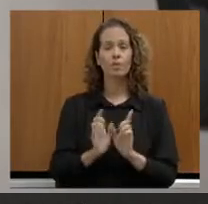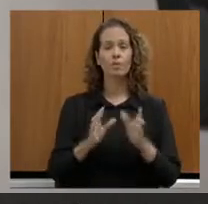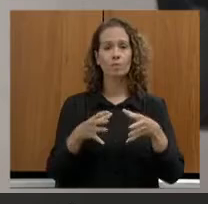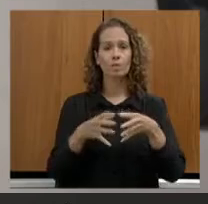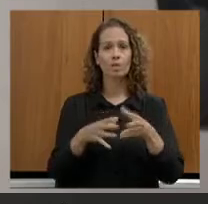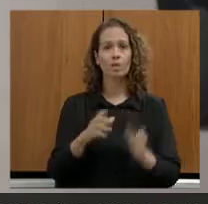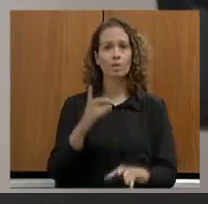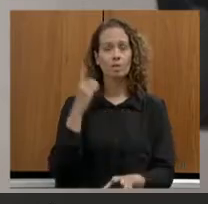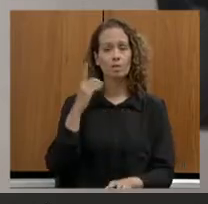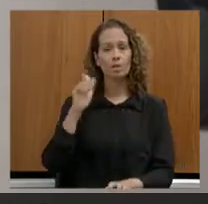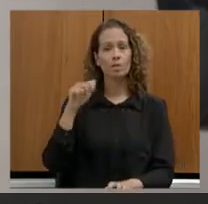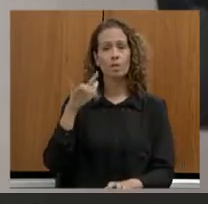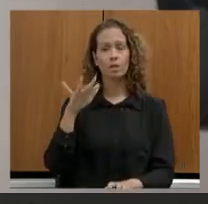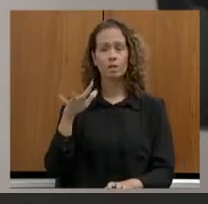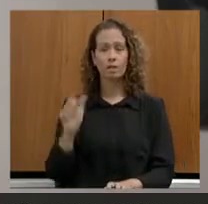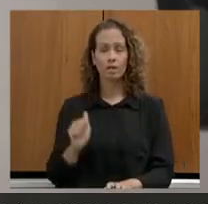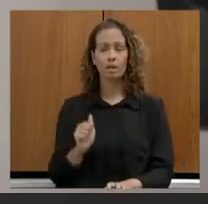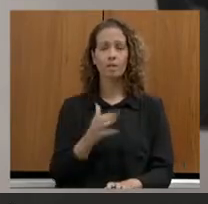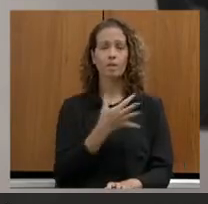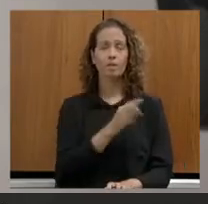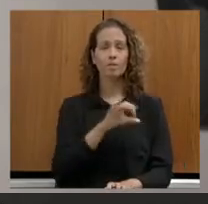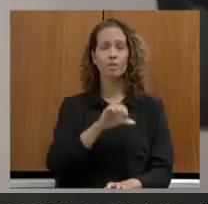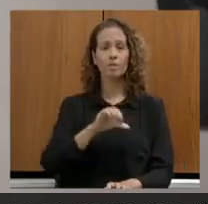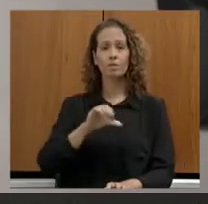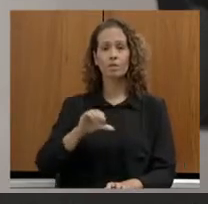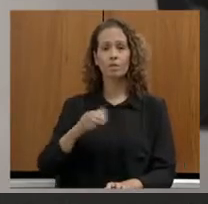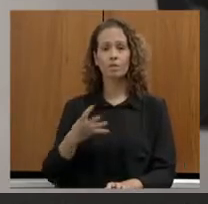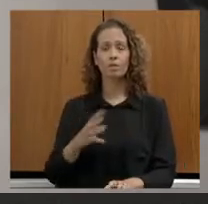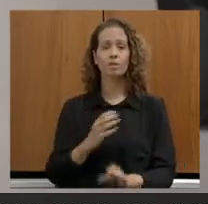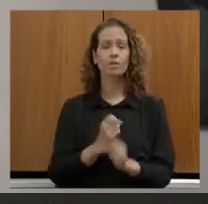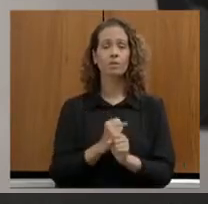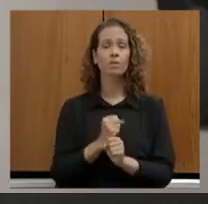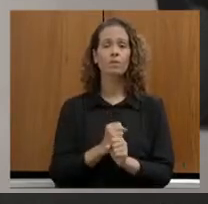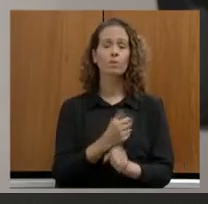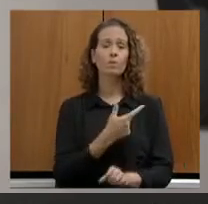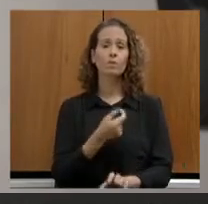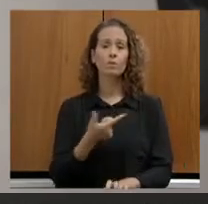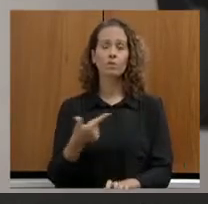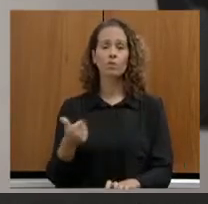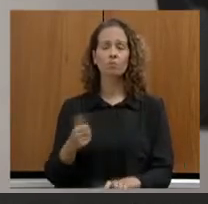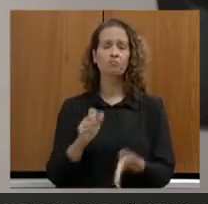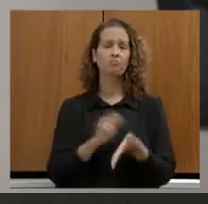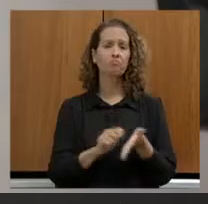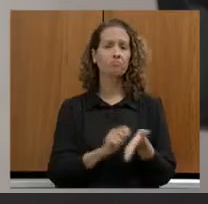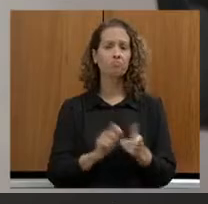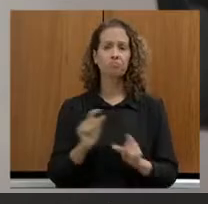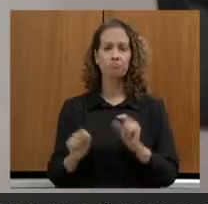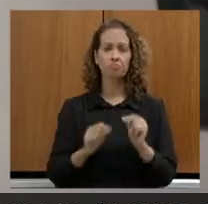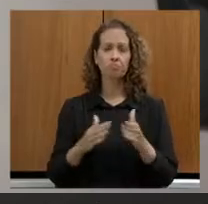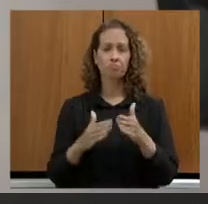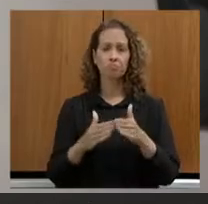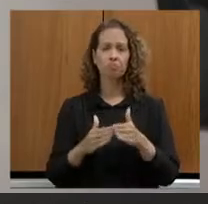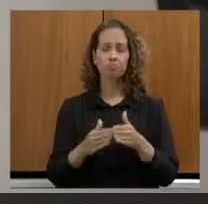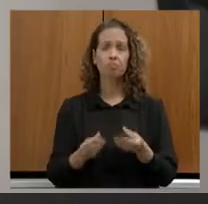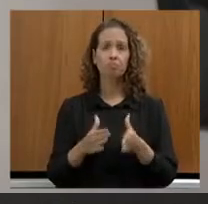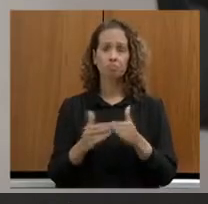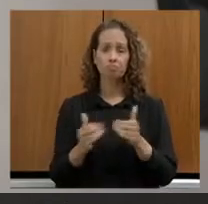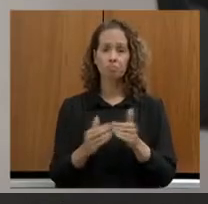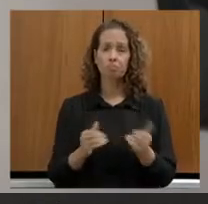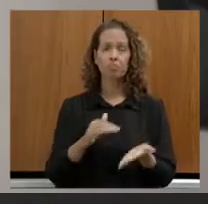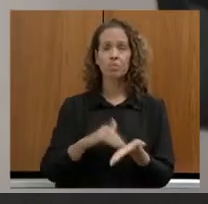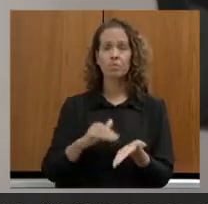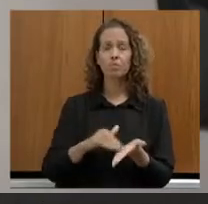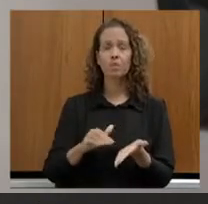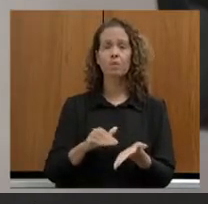autoria do deputado André de Jesus 10994 2021 a deputada subscreve requer que seja encaminhada à Secretaria de Estado da Educação